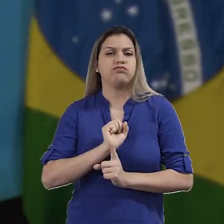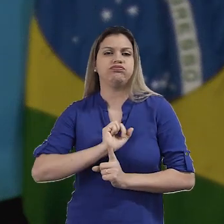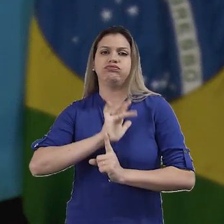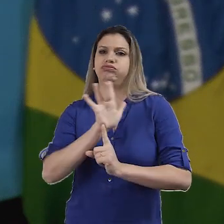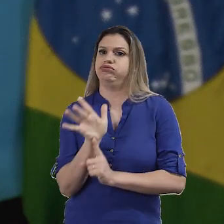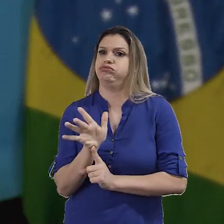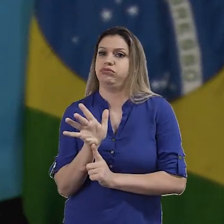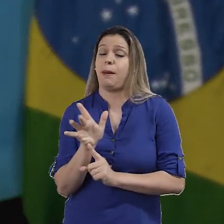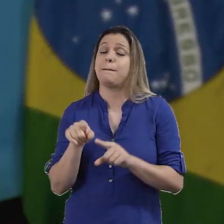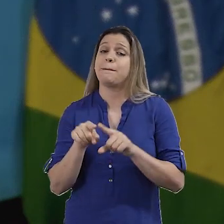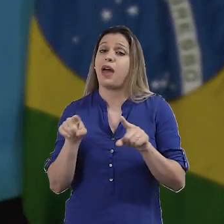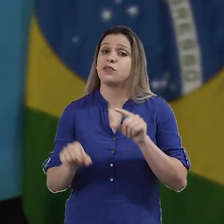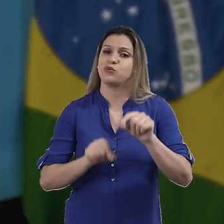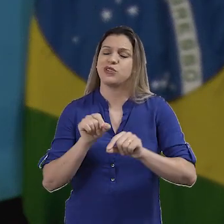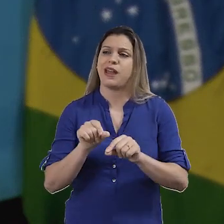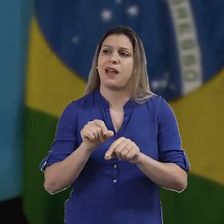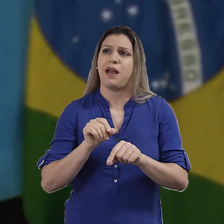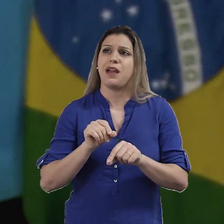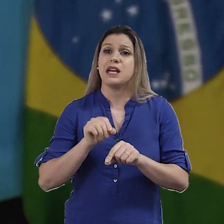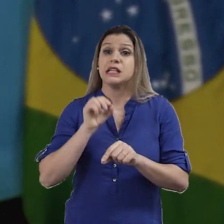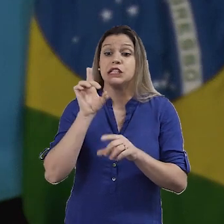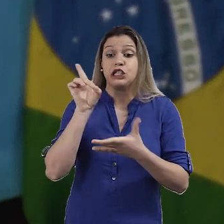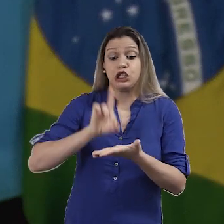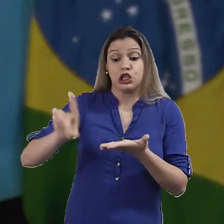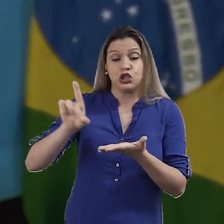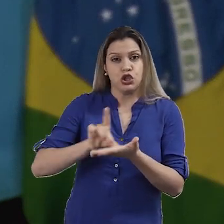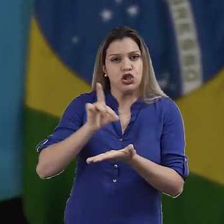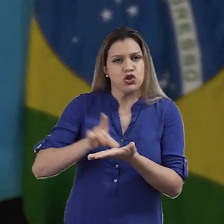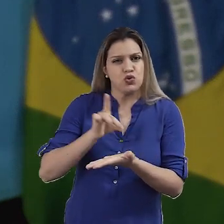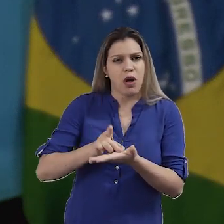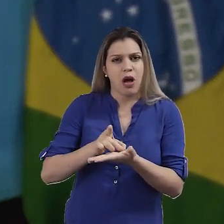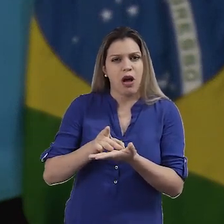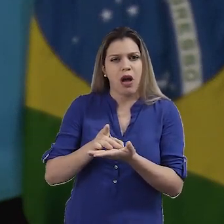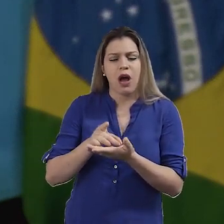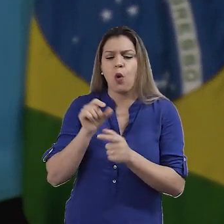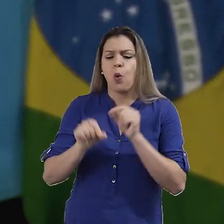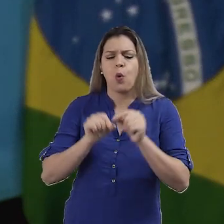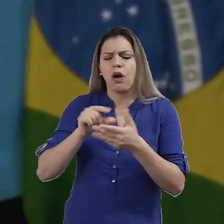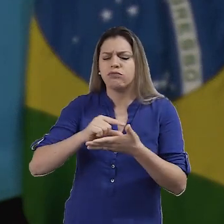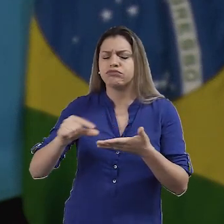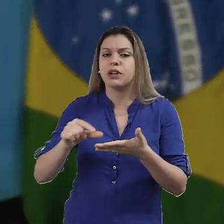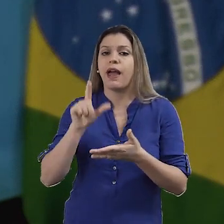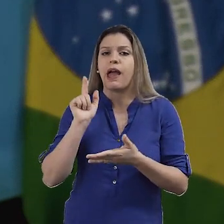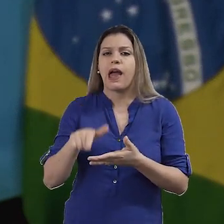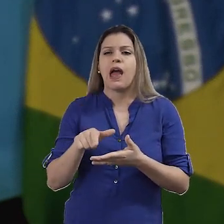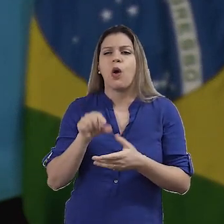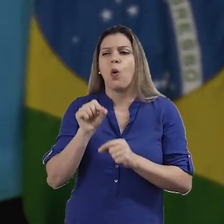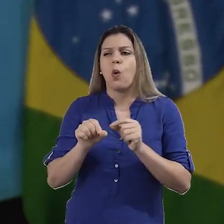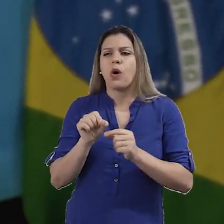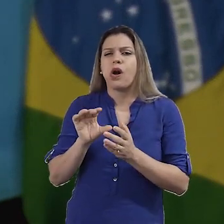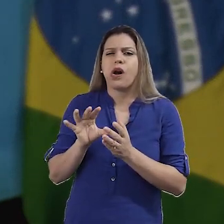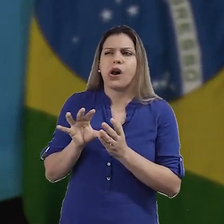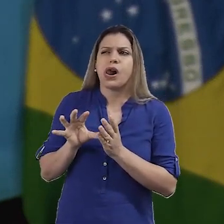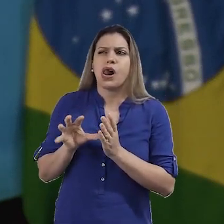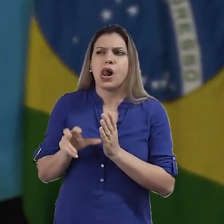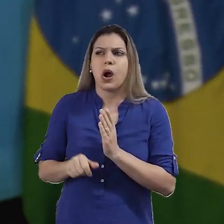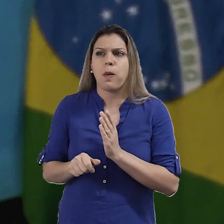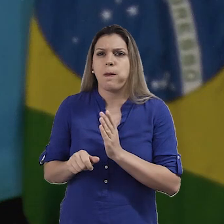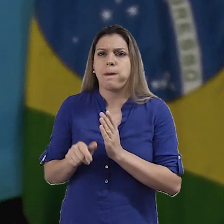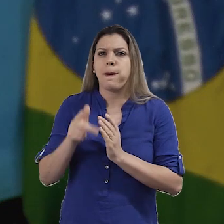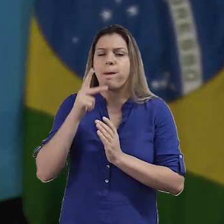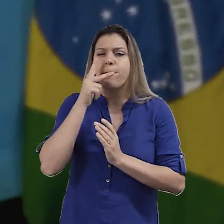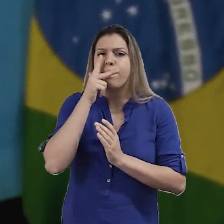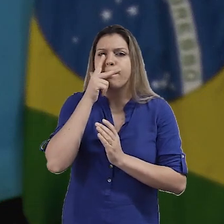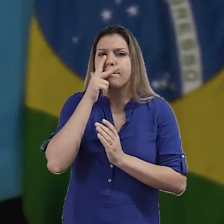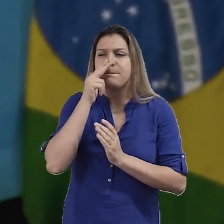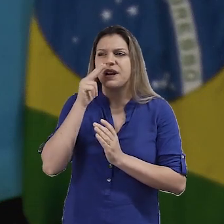várias condutas. Mas, assim, se a gente for olhar no dicionário, a corrupção traz aquela ideia de corromper. Então, está muito ligado à